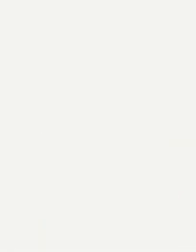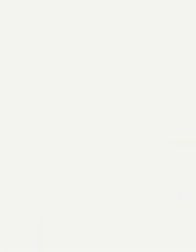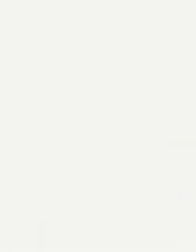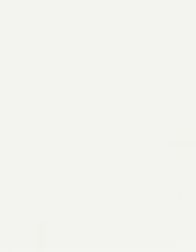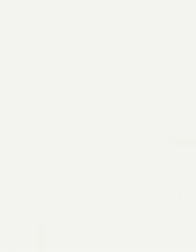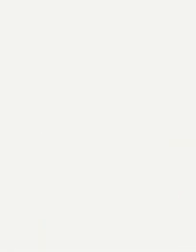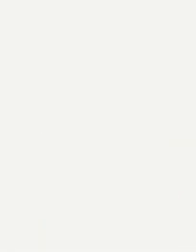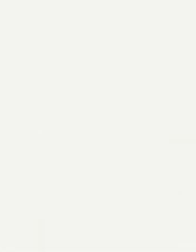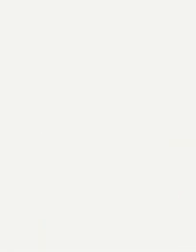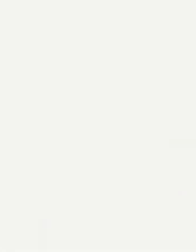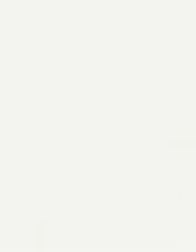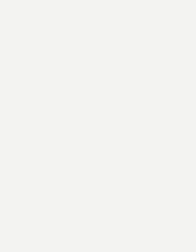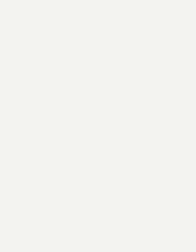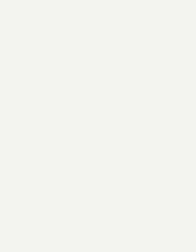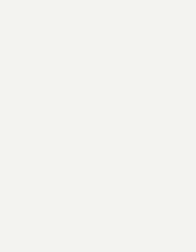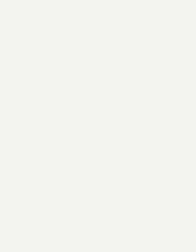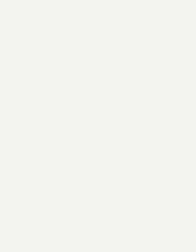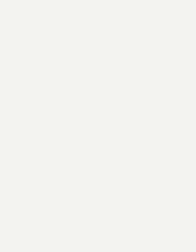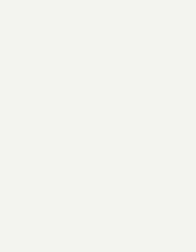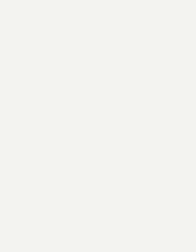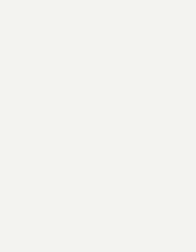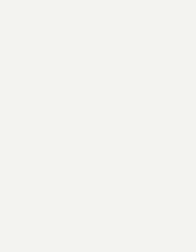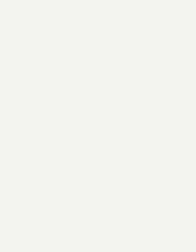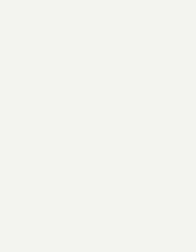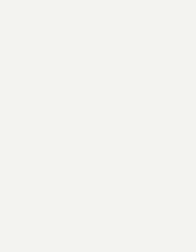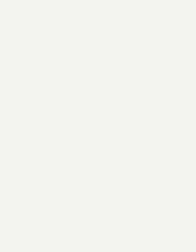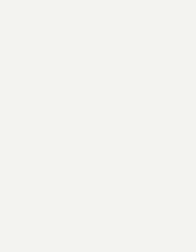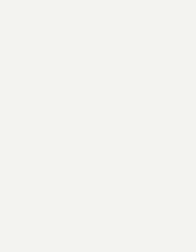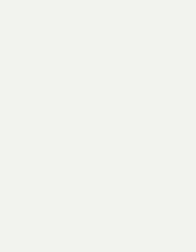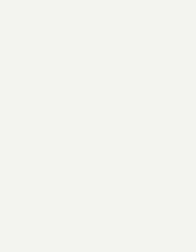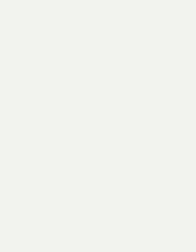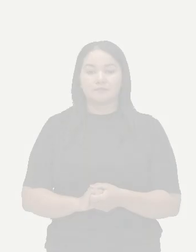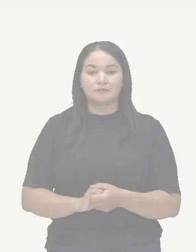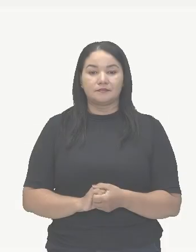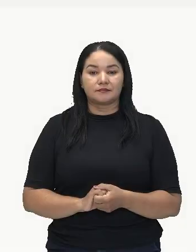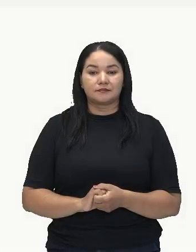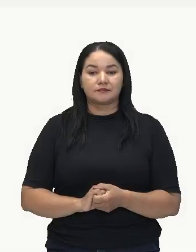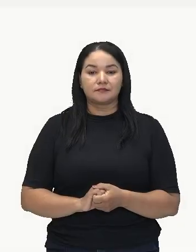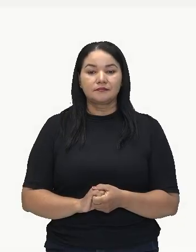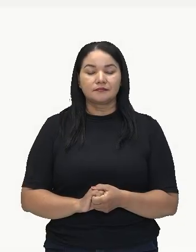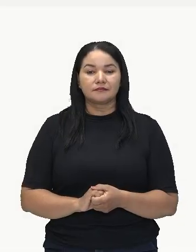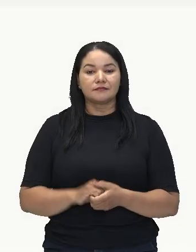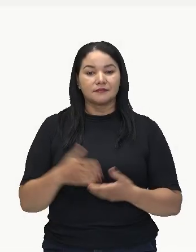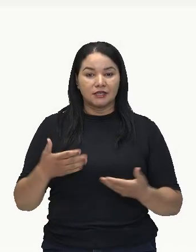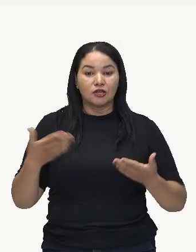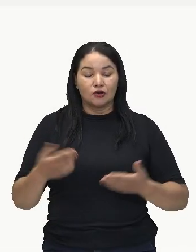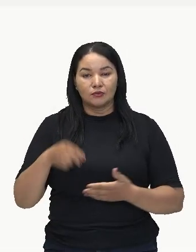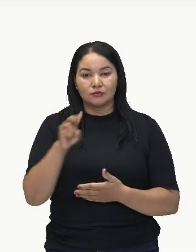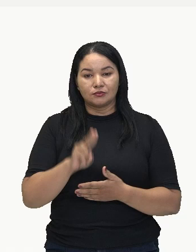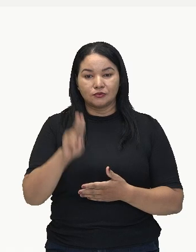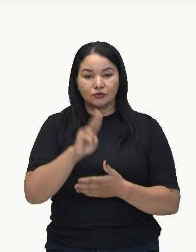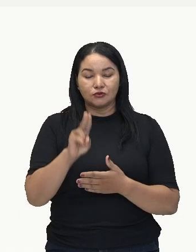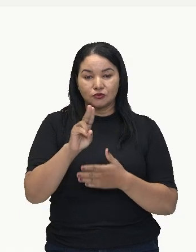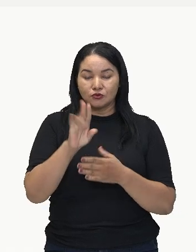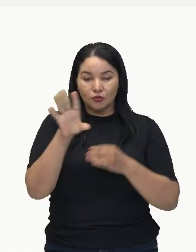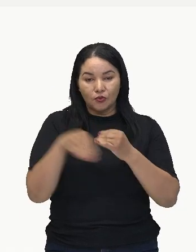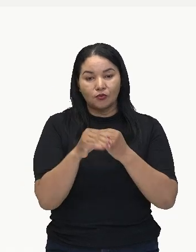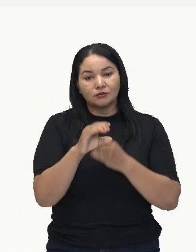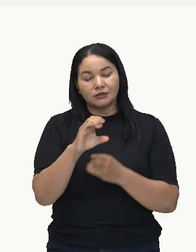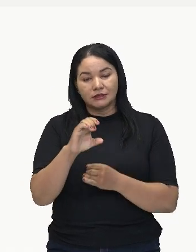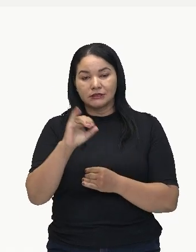complemento direto. Que? Deixa eu colocar aqui na cor vermelha para vocês. Fazemos uso do complemento